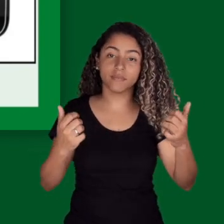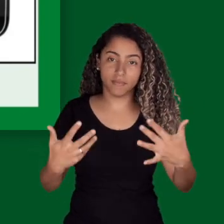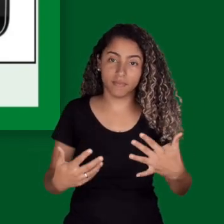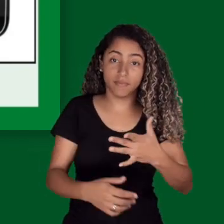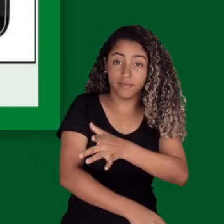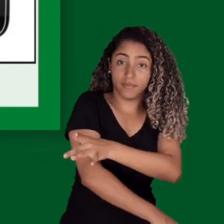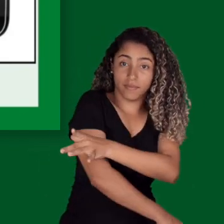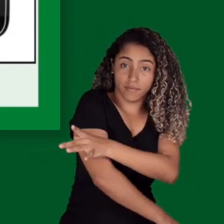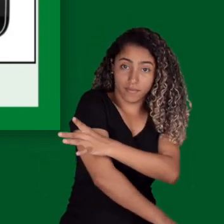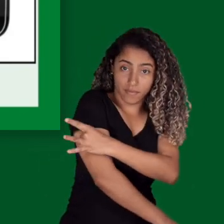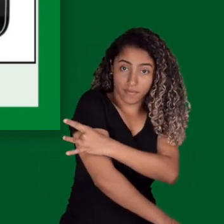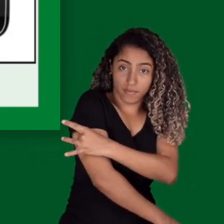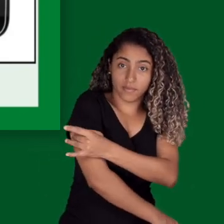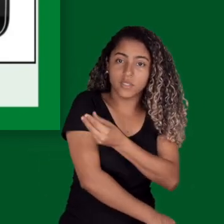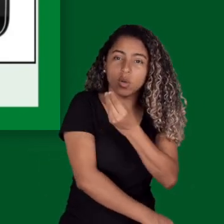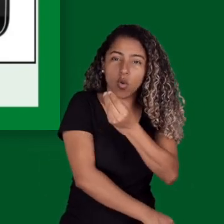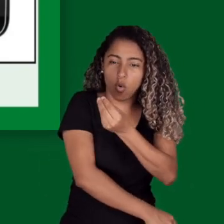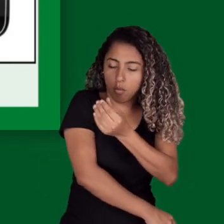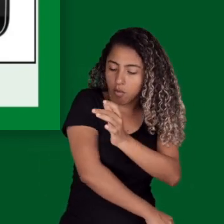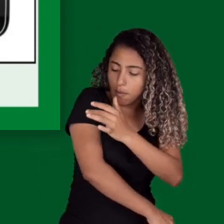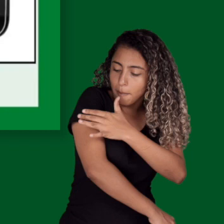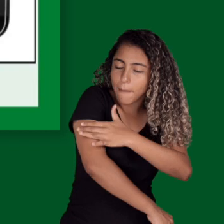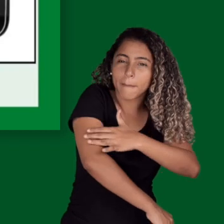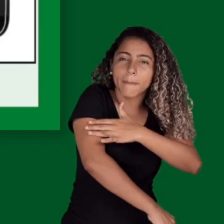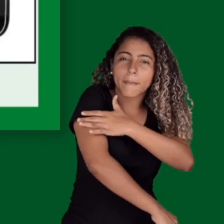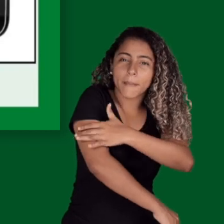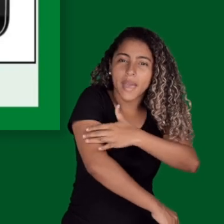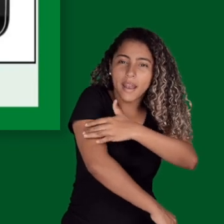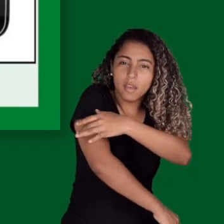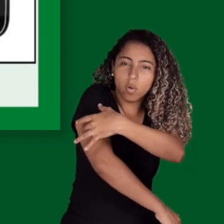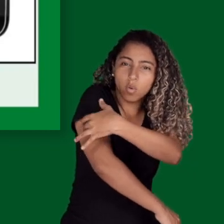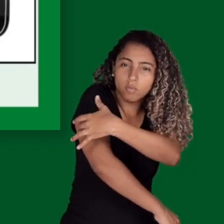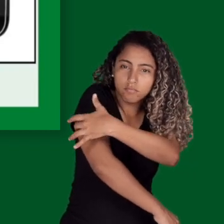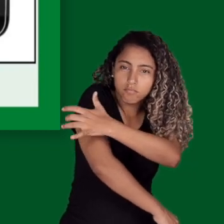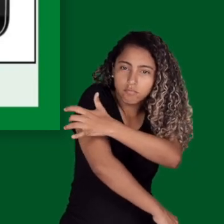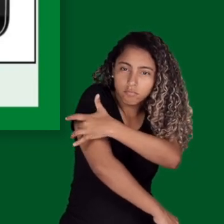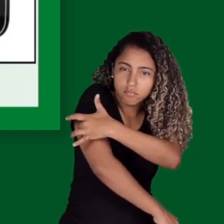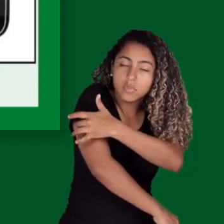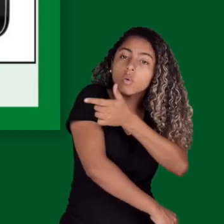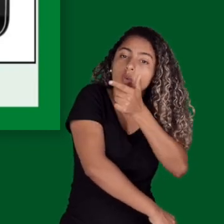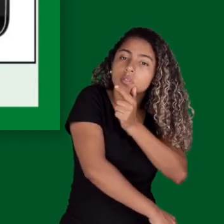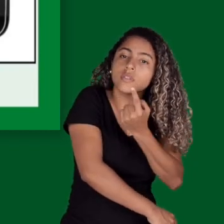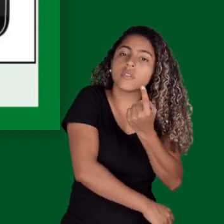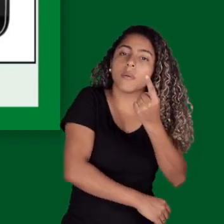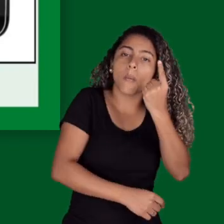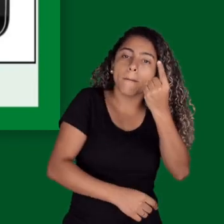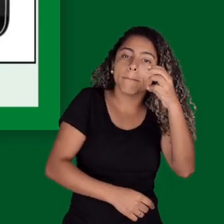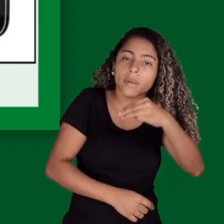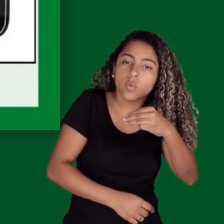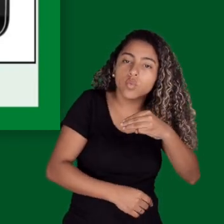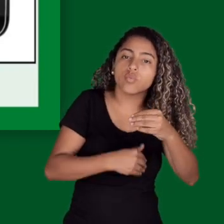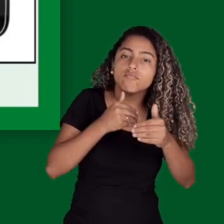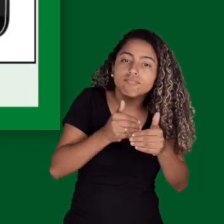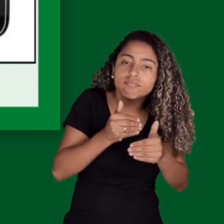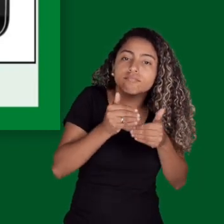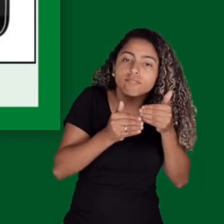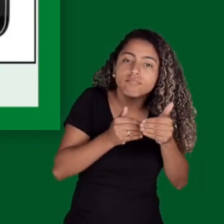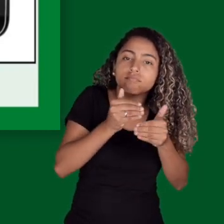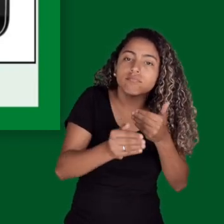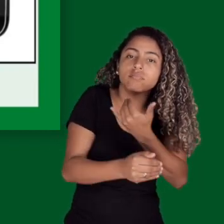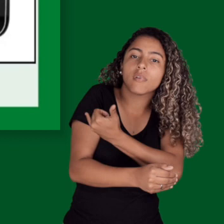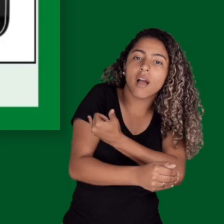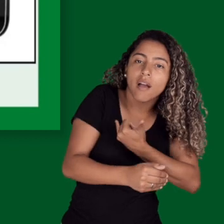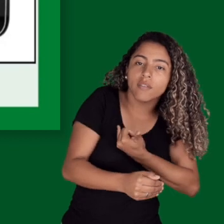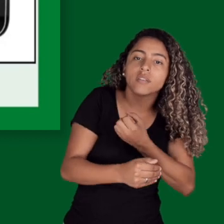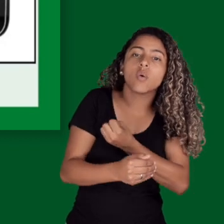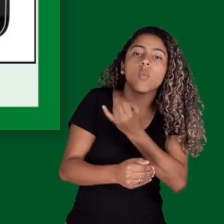ele capta os níveis de glicose por meio de um microfilamento que sob a pele mensura a cada minuto a